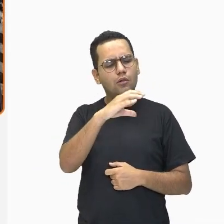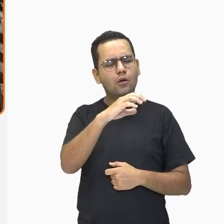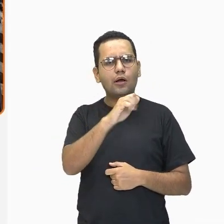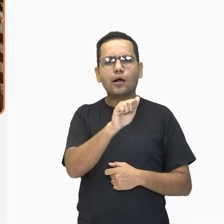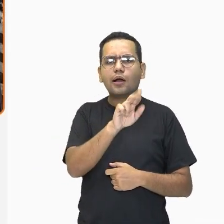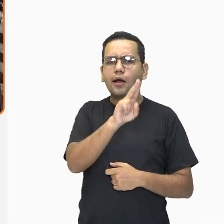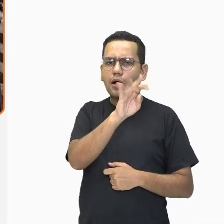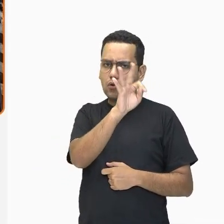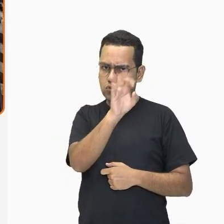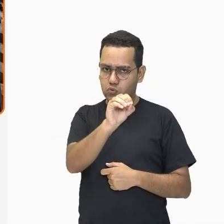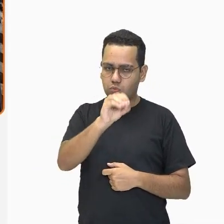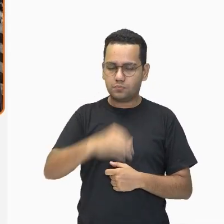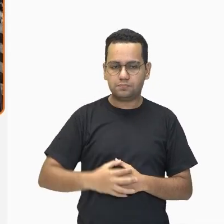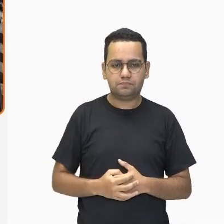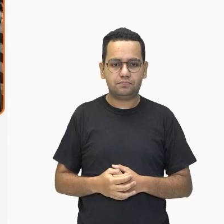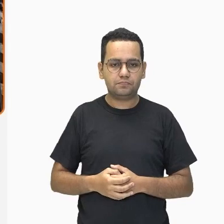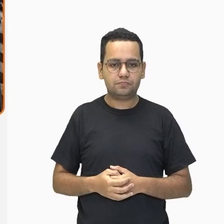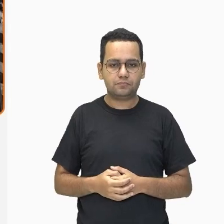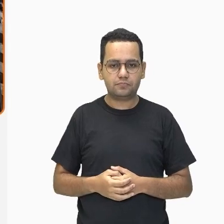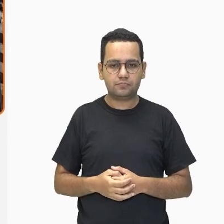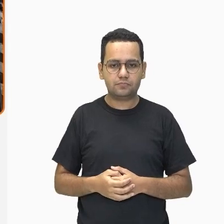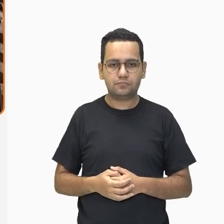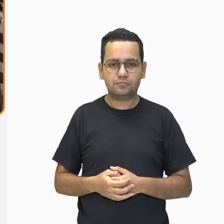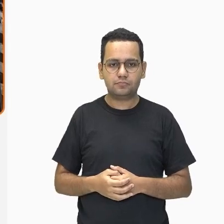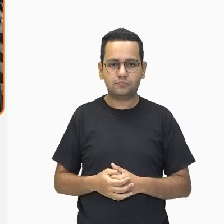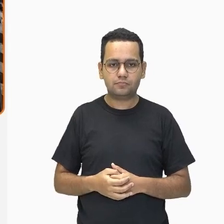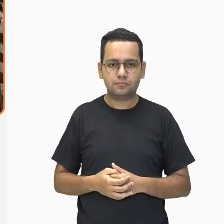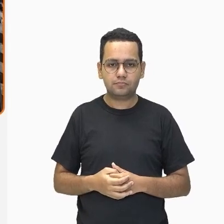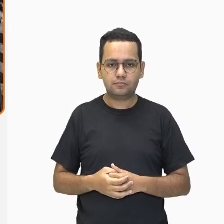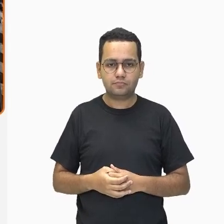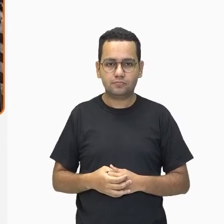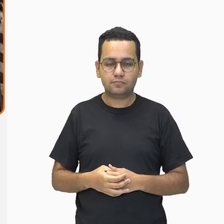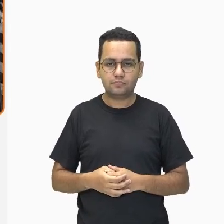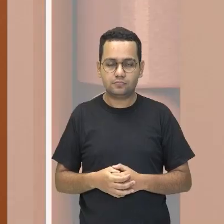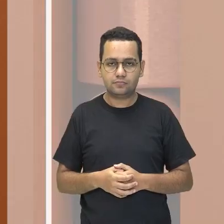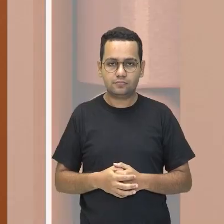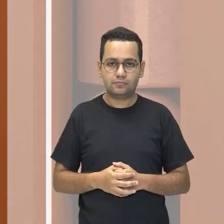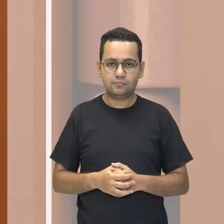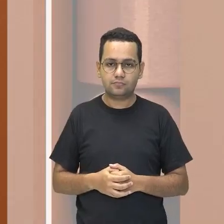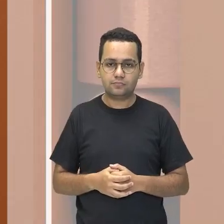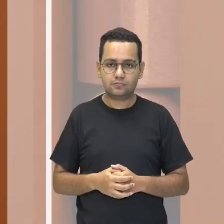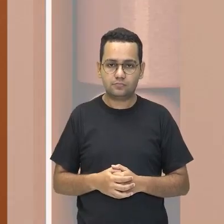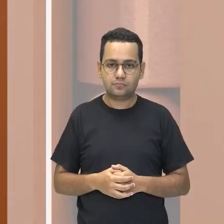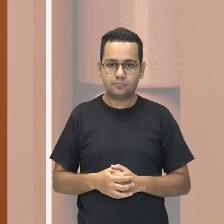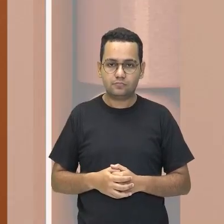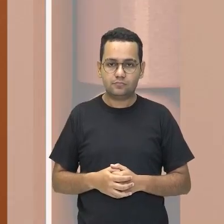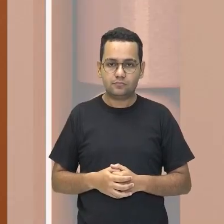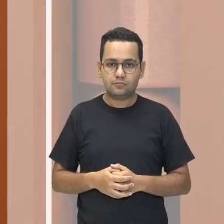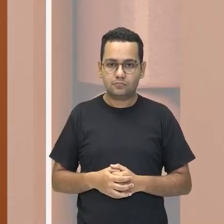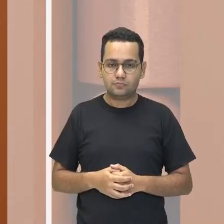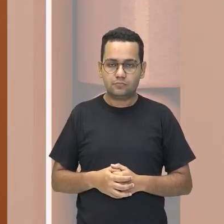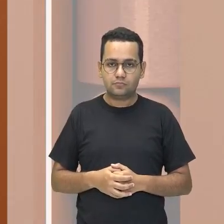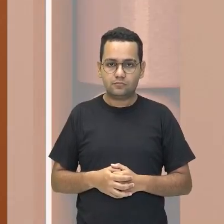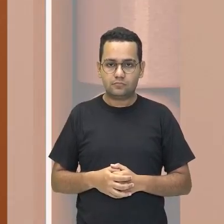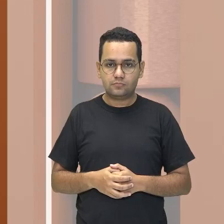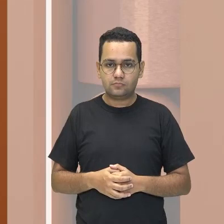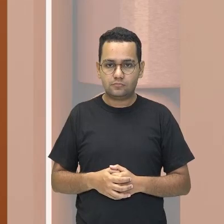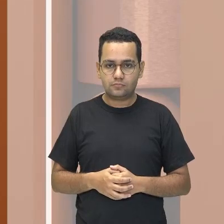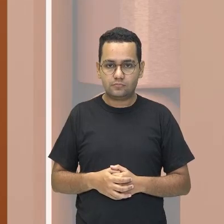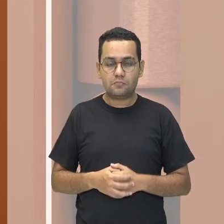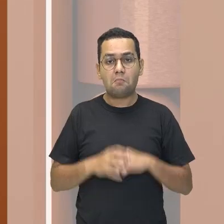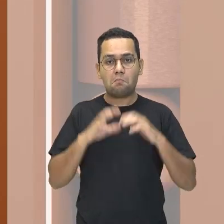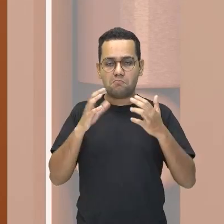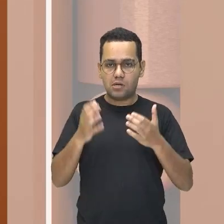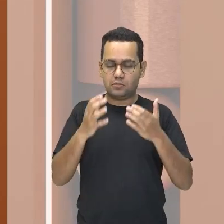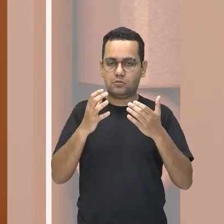que o Holocausto, a princípio, vamos lá, voltando para mim de novo, vamos entender o que é o Holocausto. Na cultura judaica,